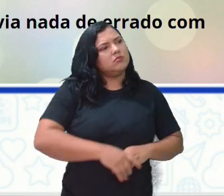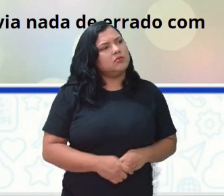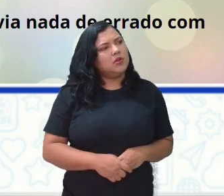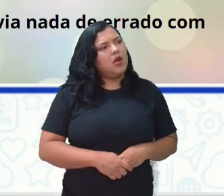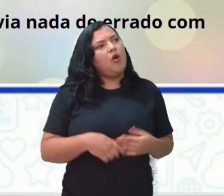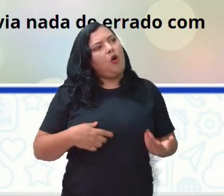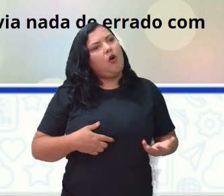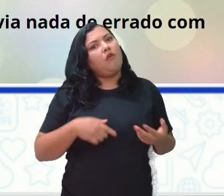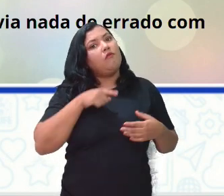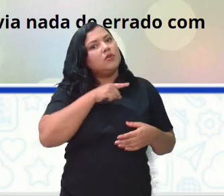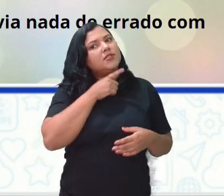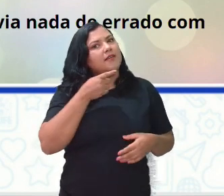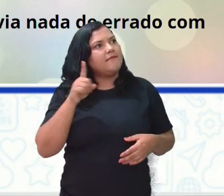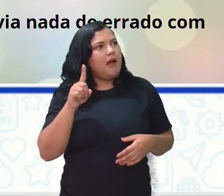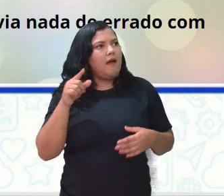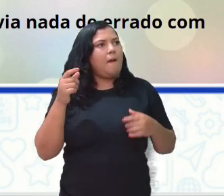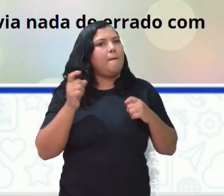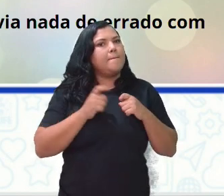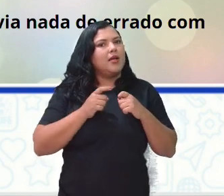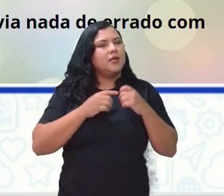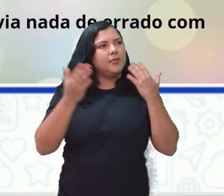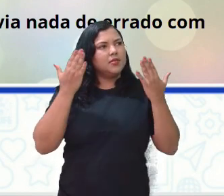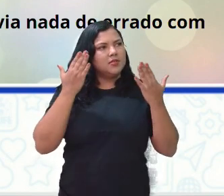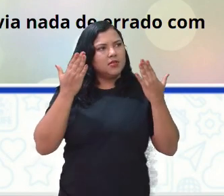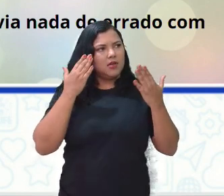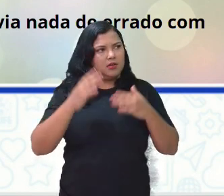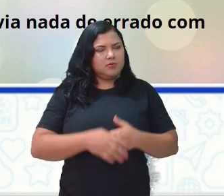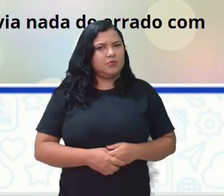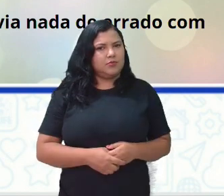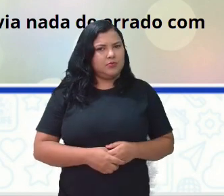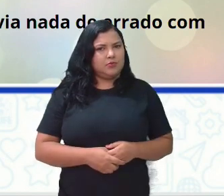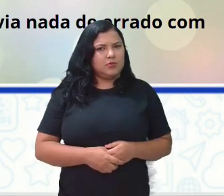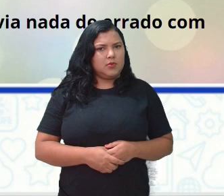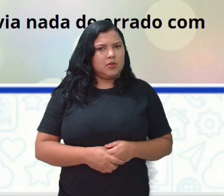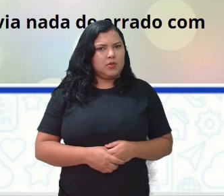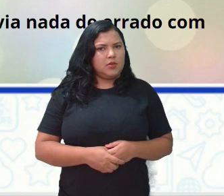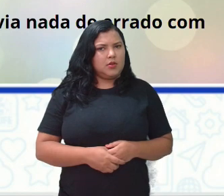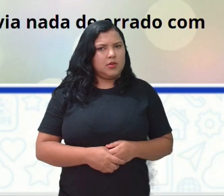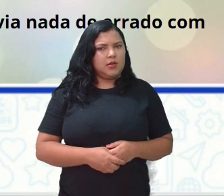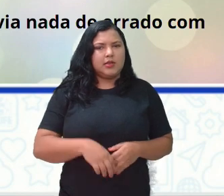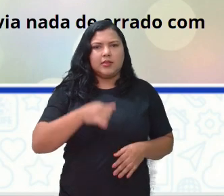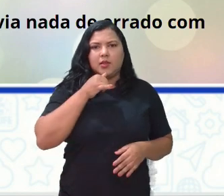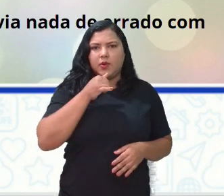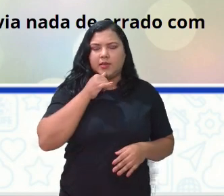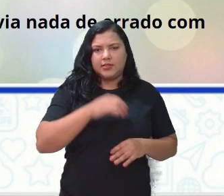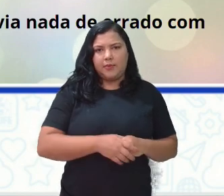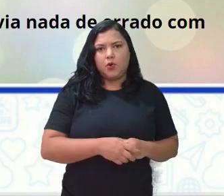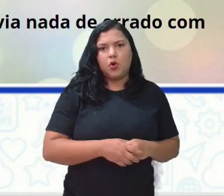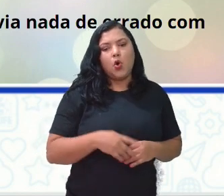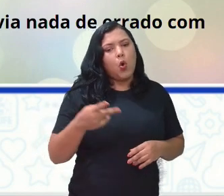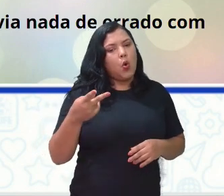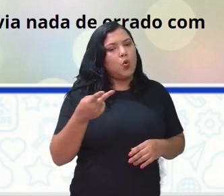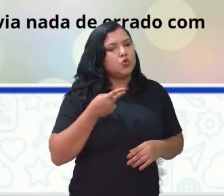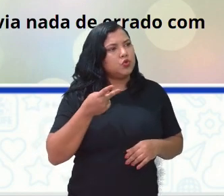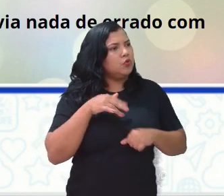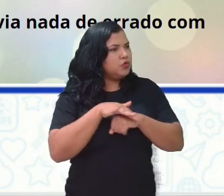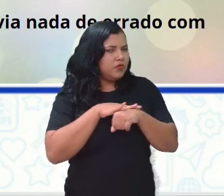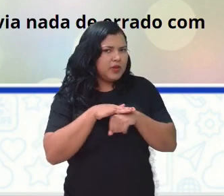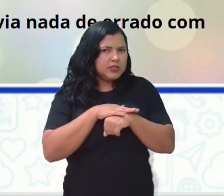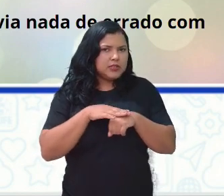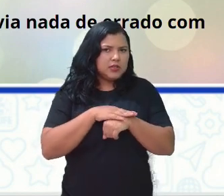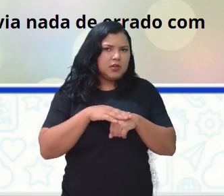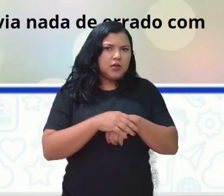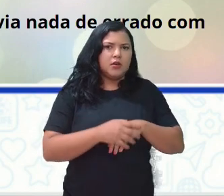o convenceram a consultar um psiquiatra. Você vai concordar, disse o psiquiatra, depois de concluir que não havia nada de errado com